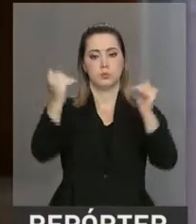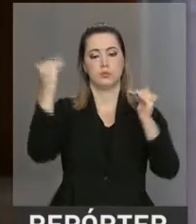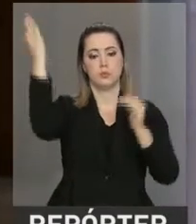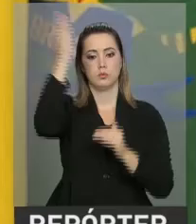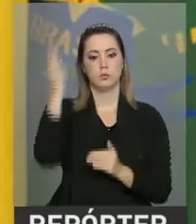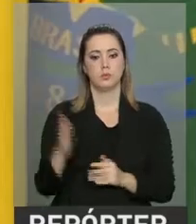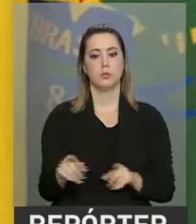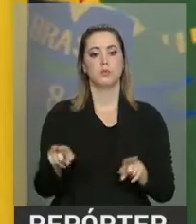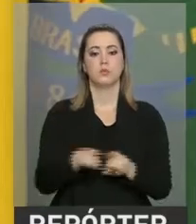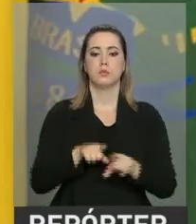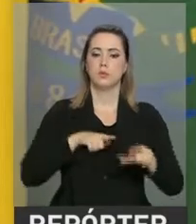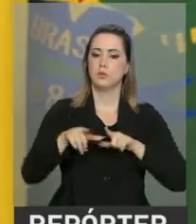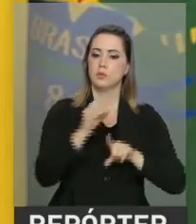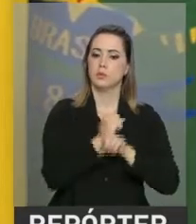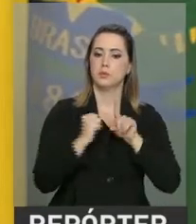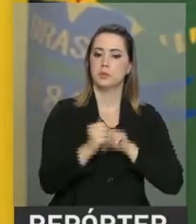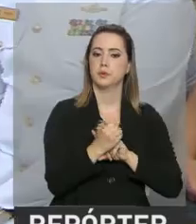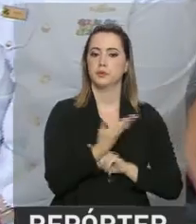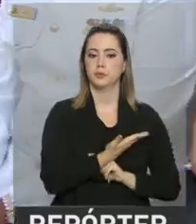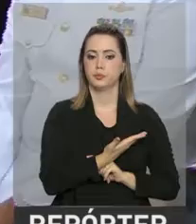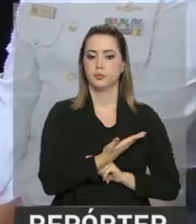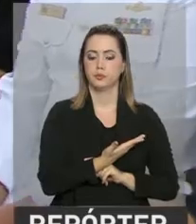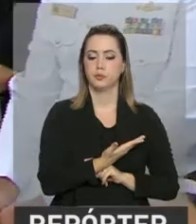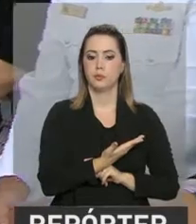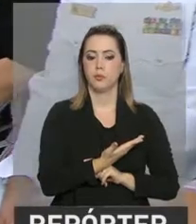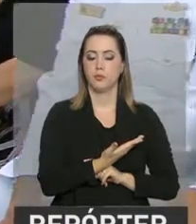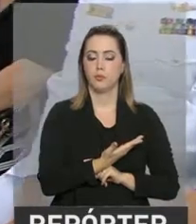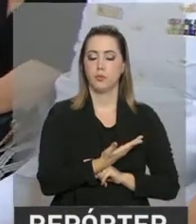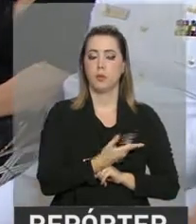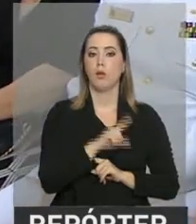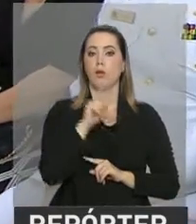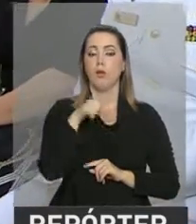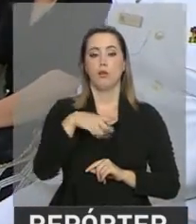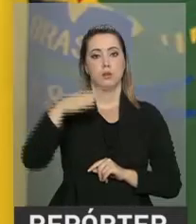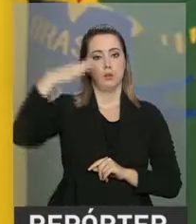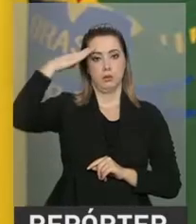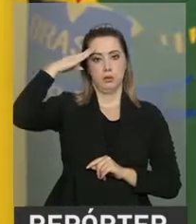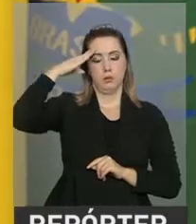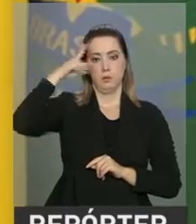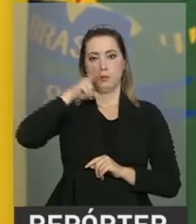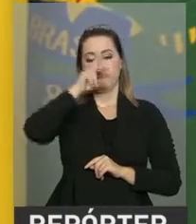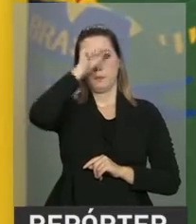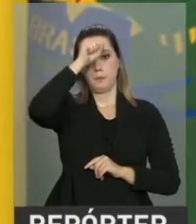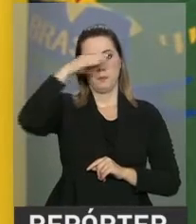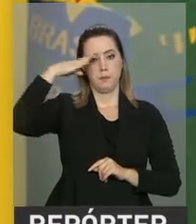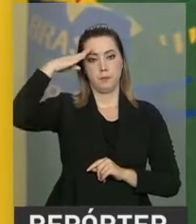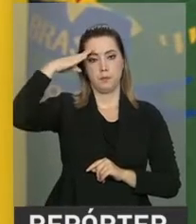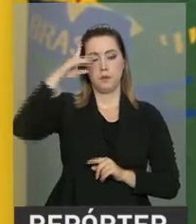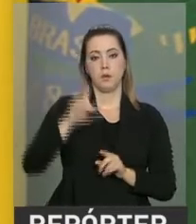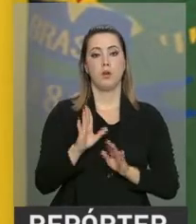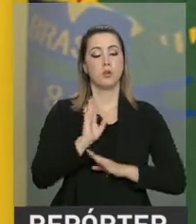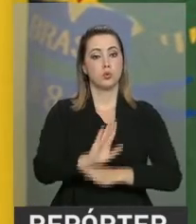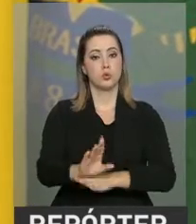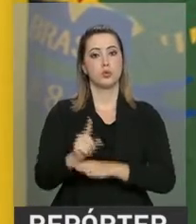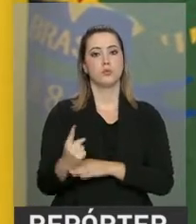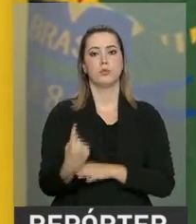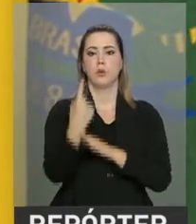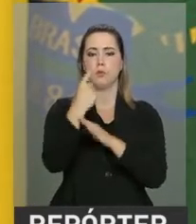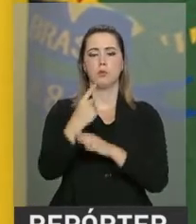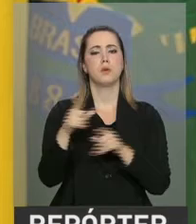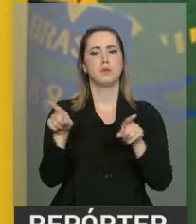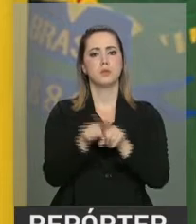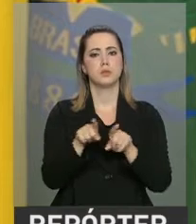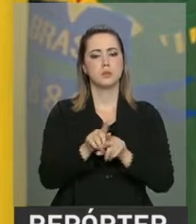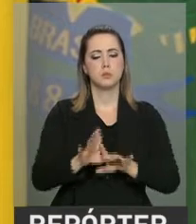do país. Naturalmente, as Forças Armadas contribuem, além da obrigação primeira da Defesa Nacional, para